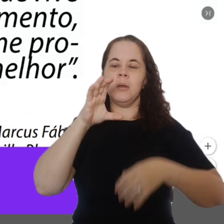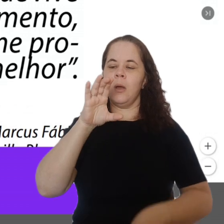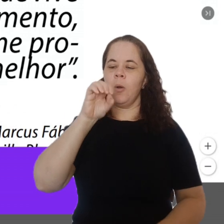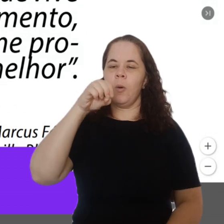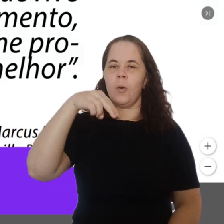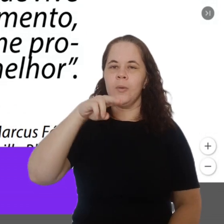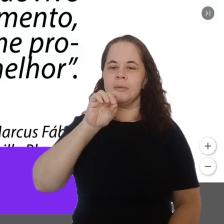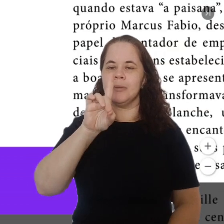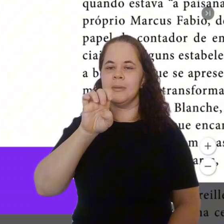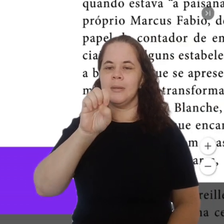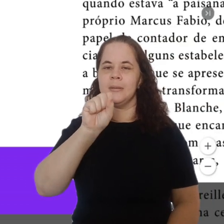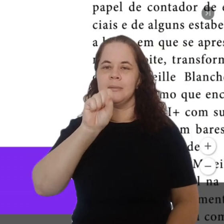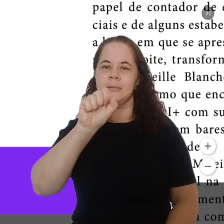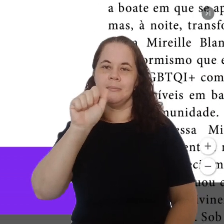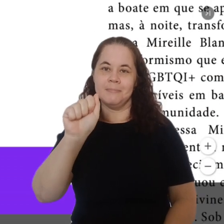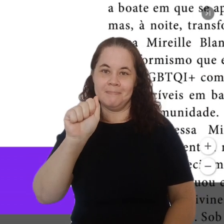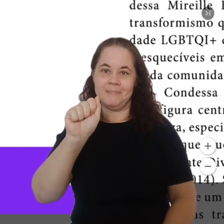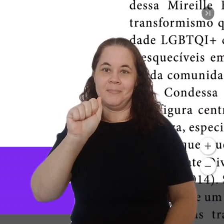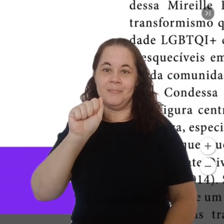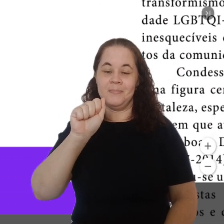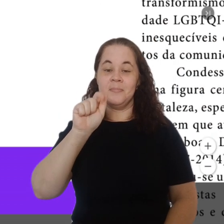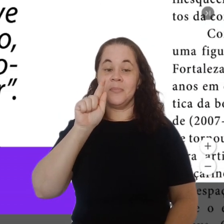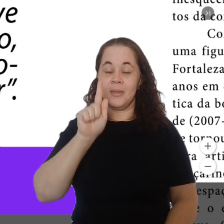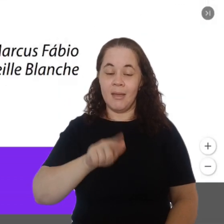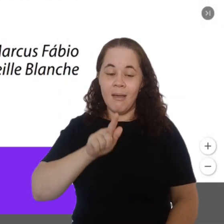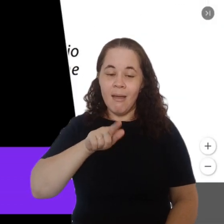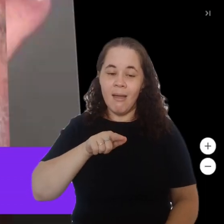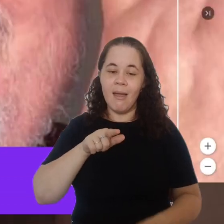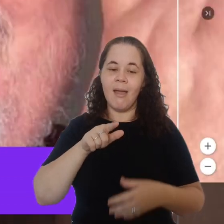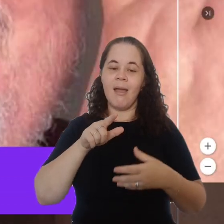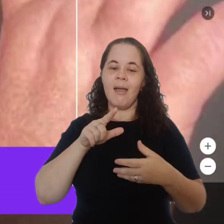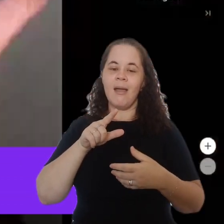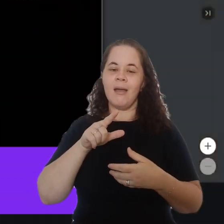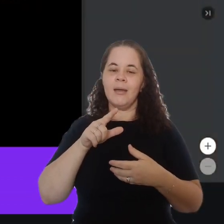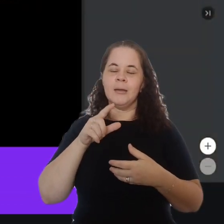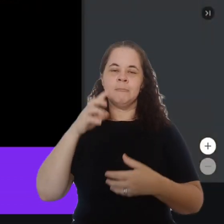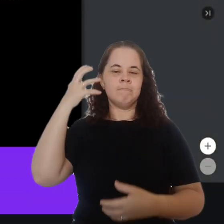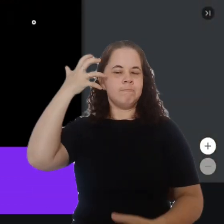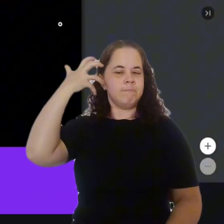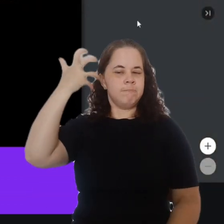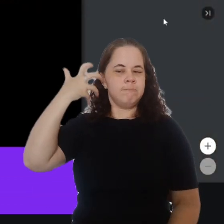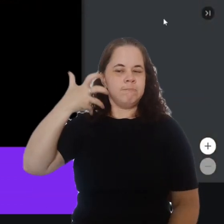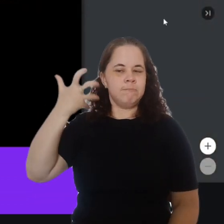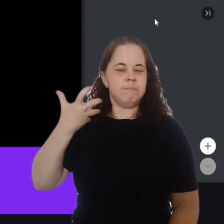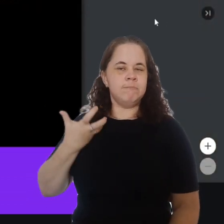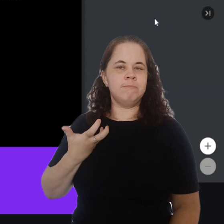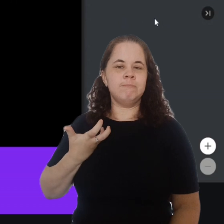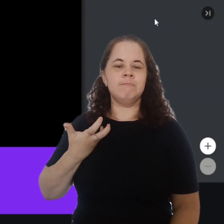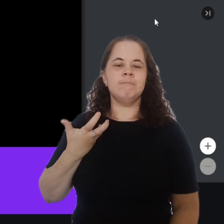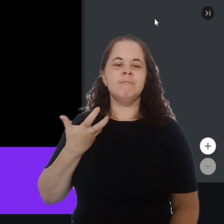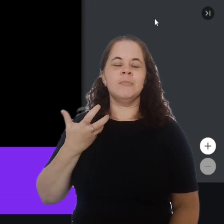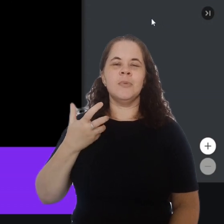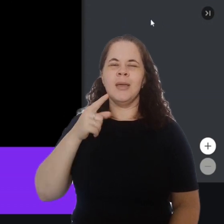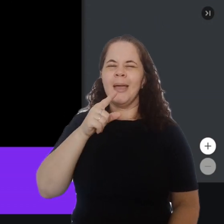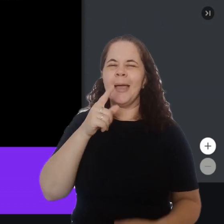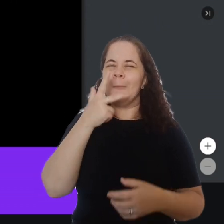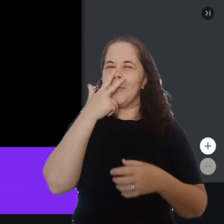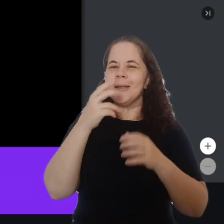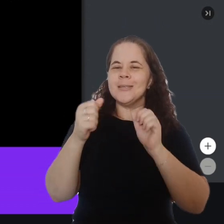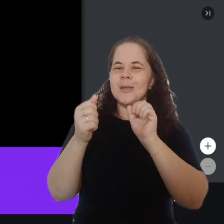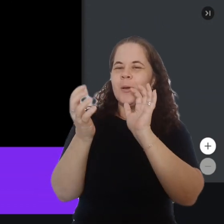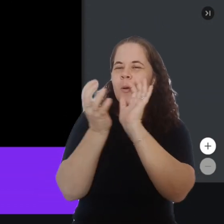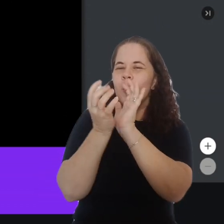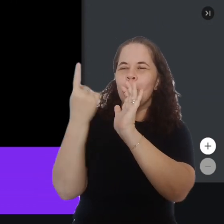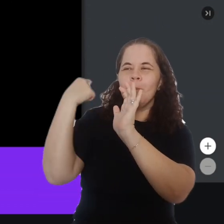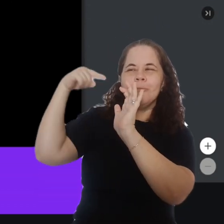nome artístico desse transformista maravilhoso, que é o que a gente chamaria a velha guarda, né?